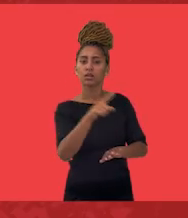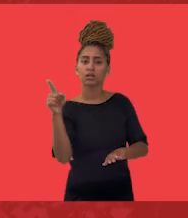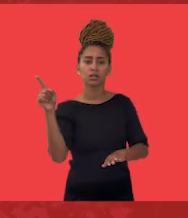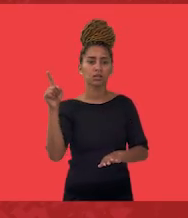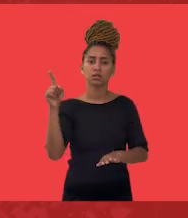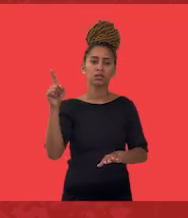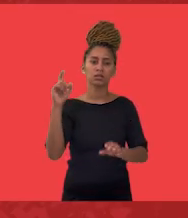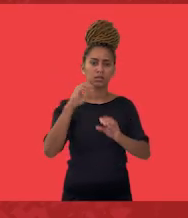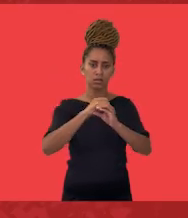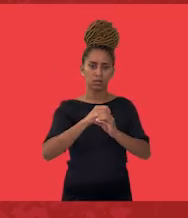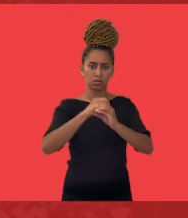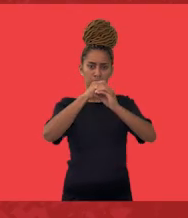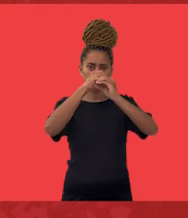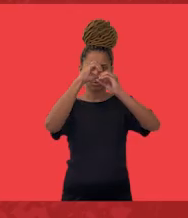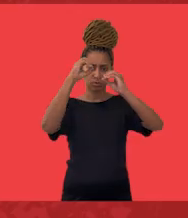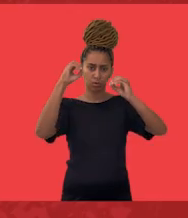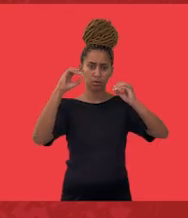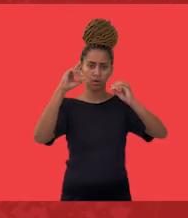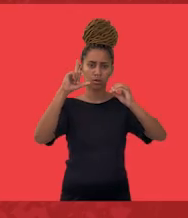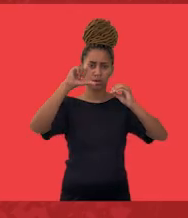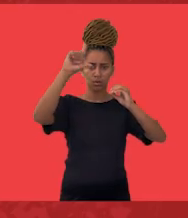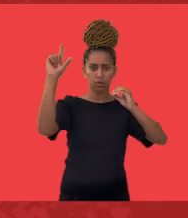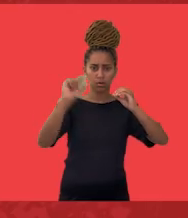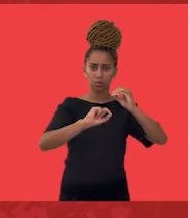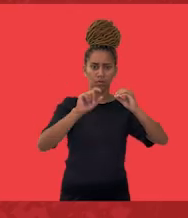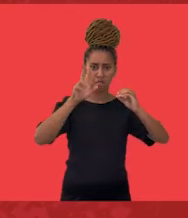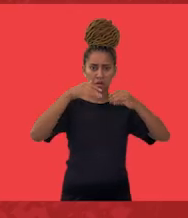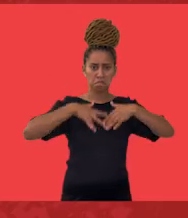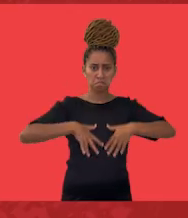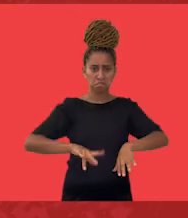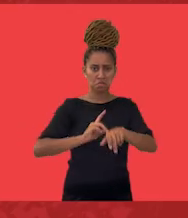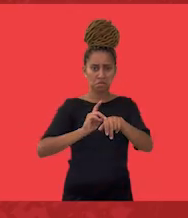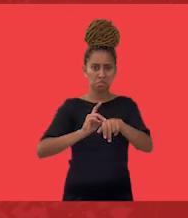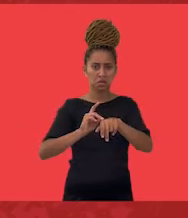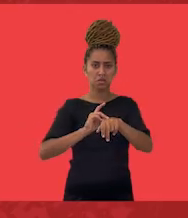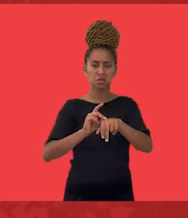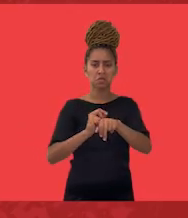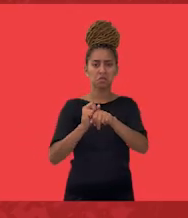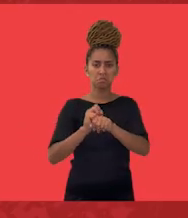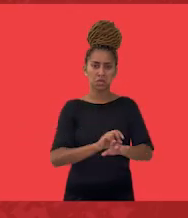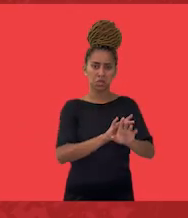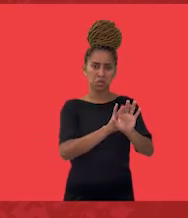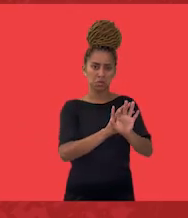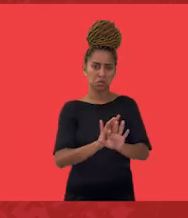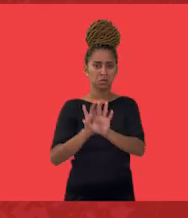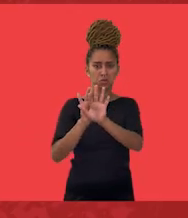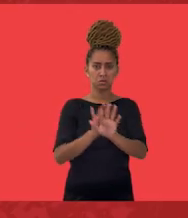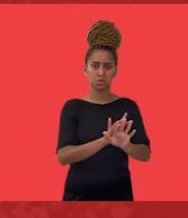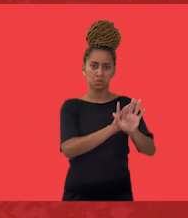russa ometido e pronto a ser disparado. E atingir em cheio o coração ou a